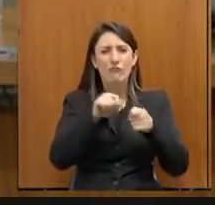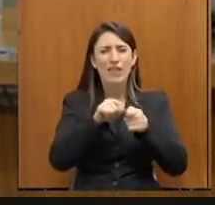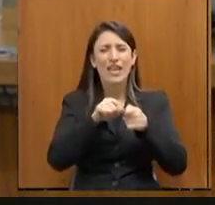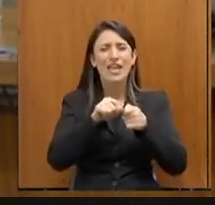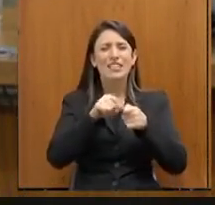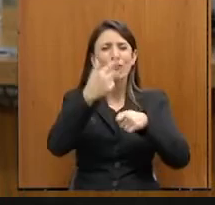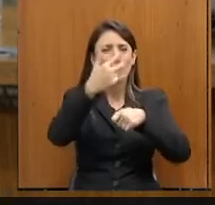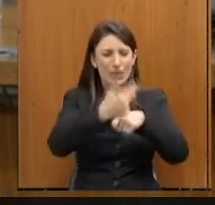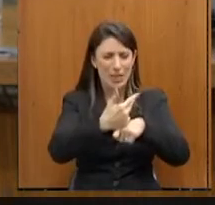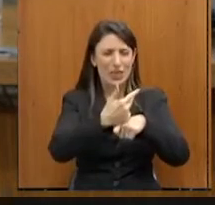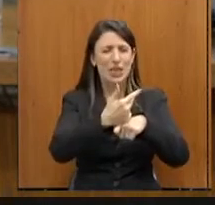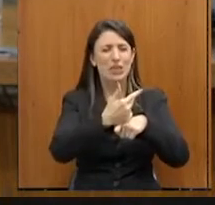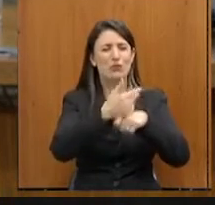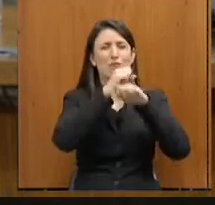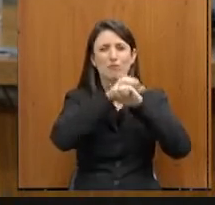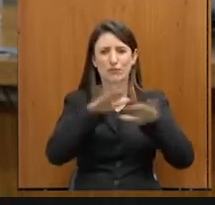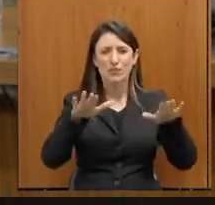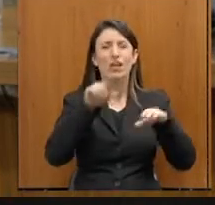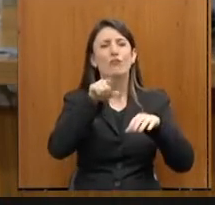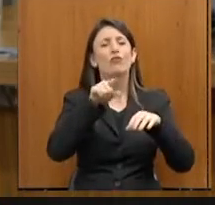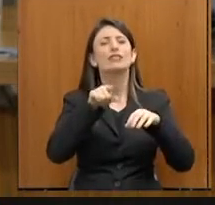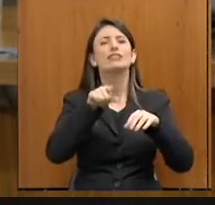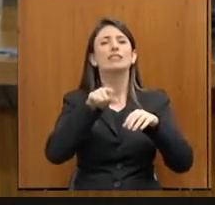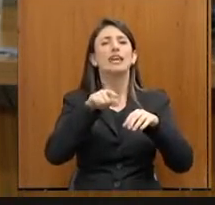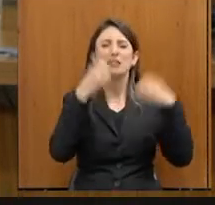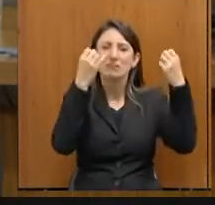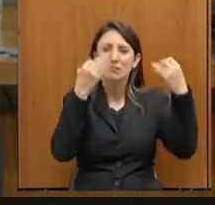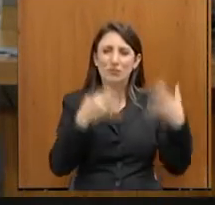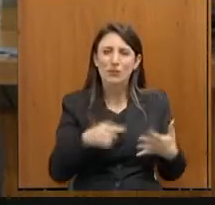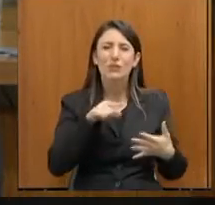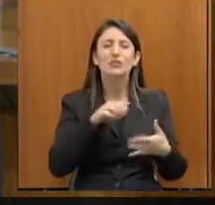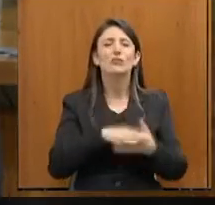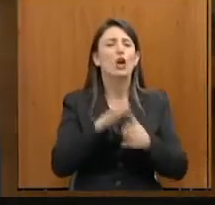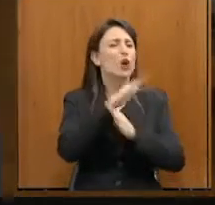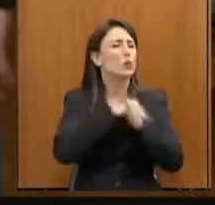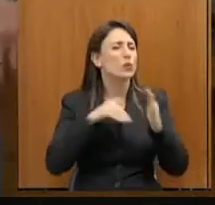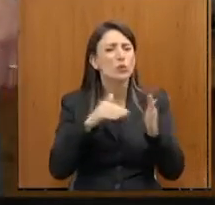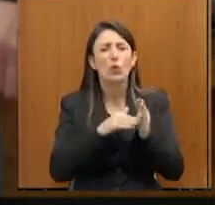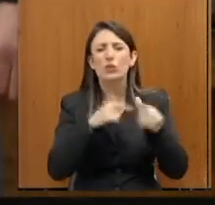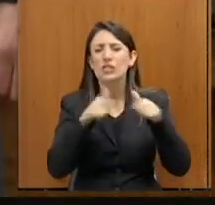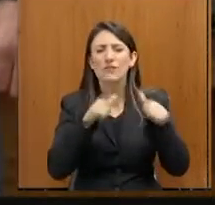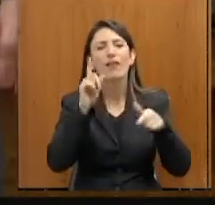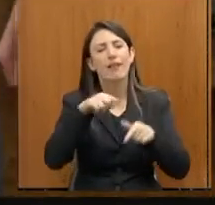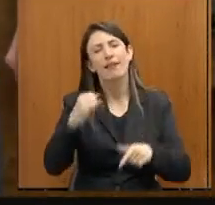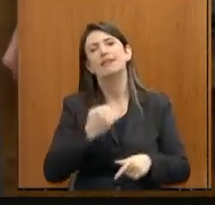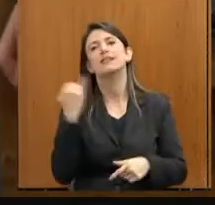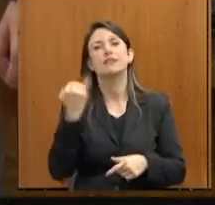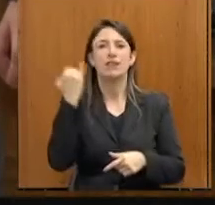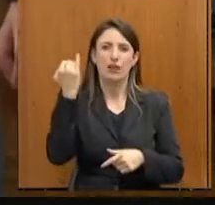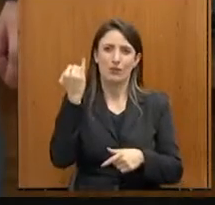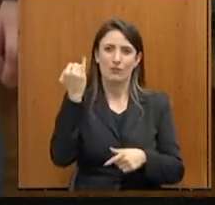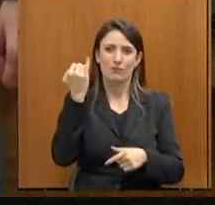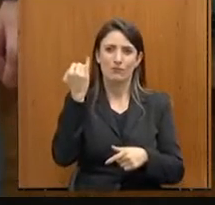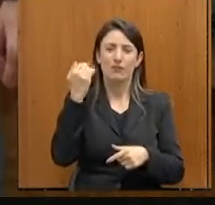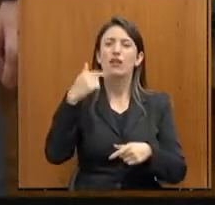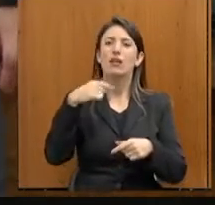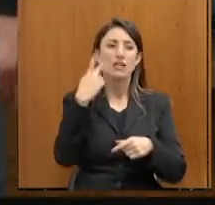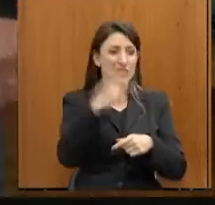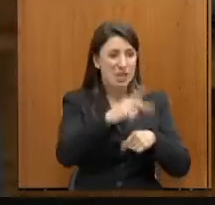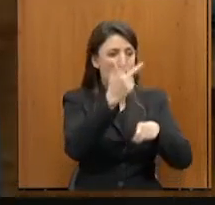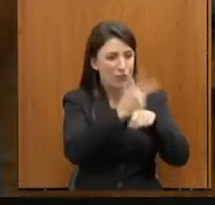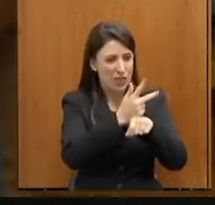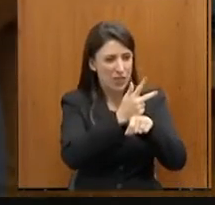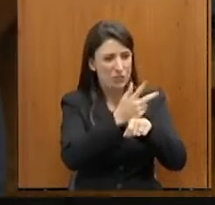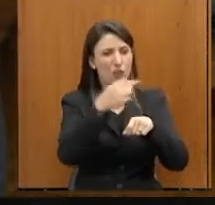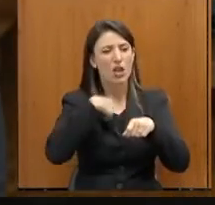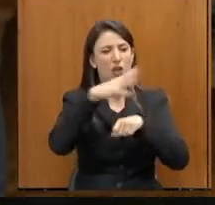teve um vídeo que você fez que você disse Exatamente isso todo serviço essencial e eu repliquei aquele vídeo